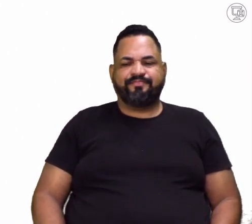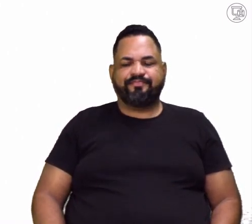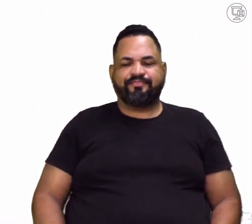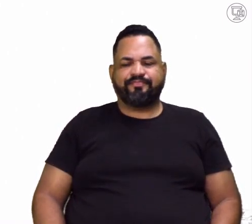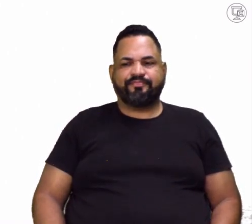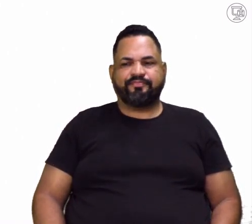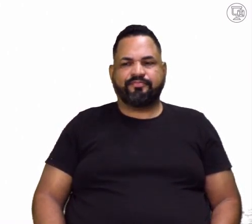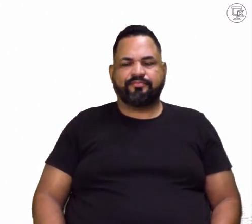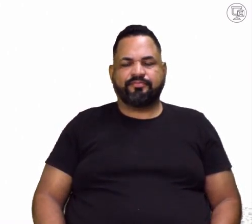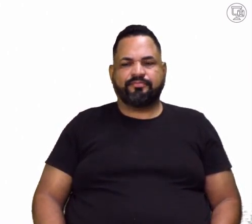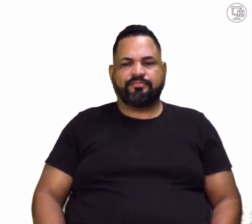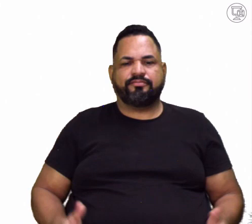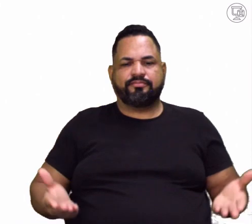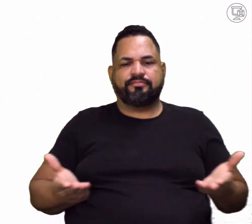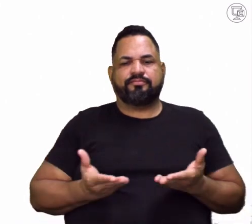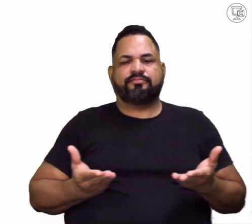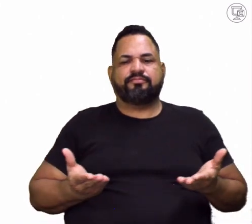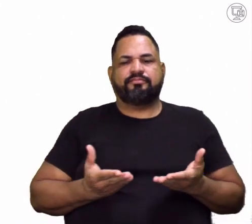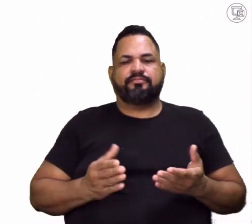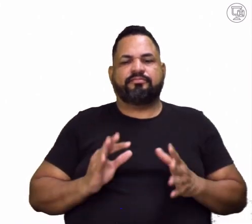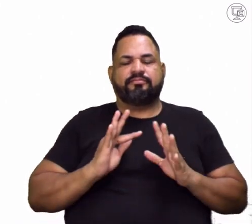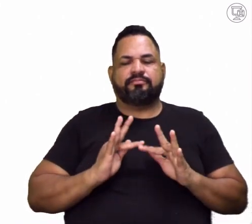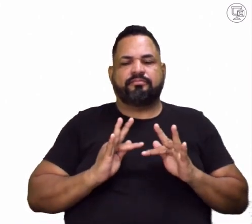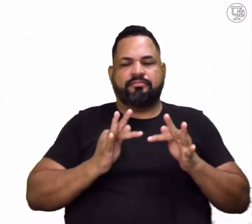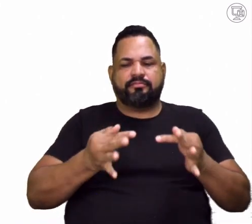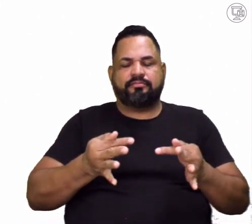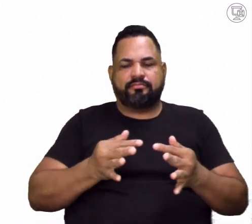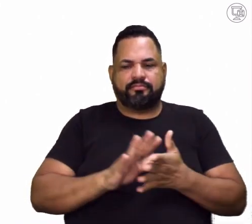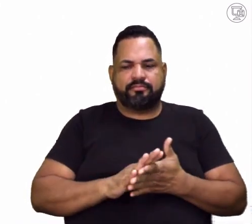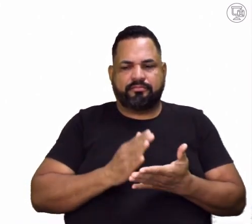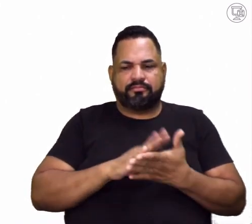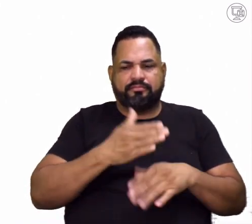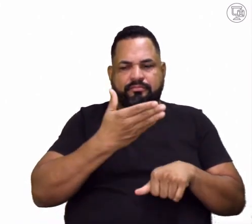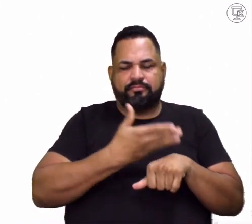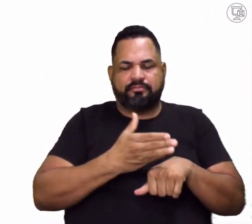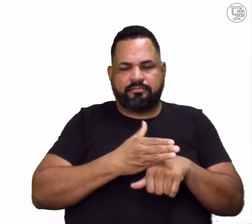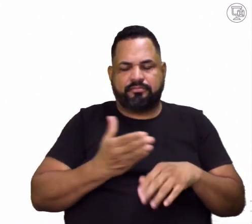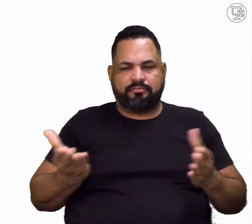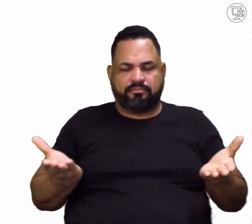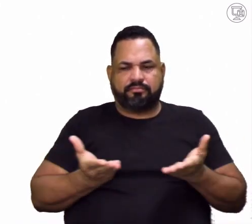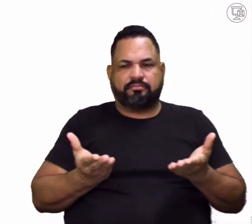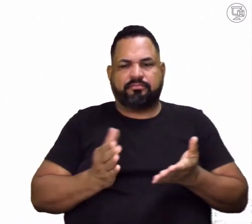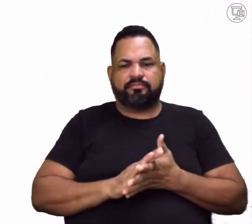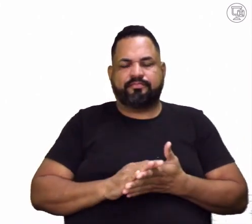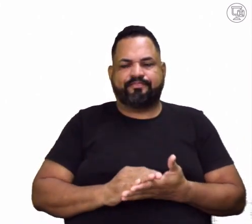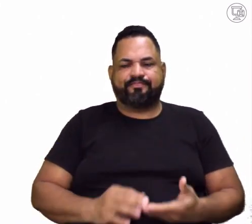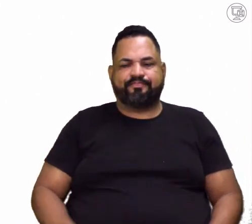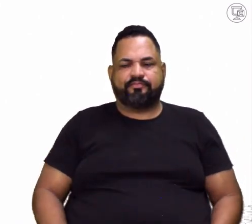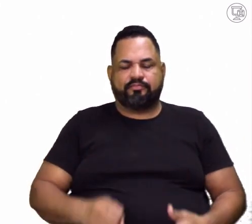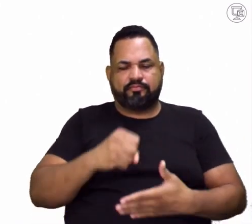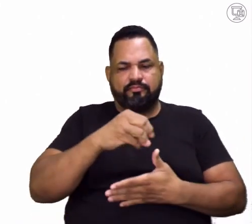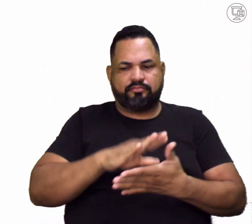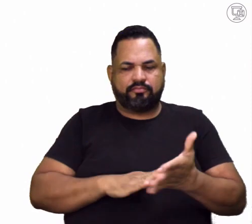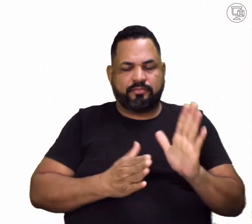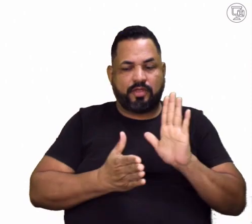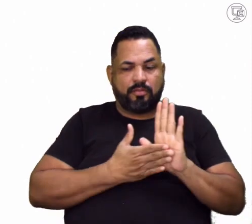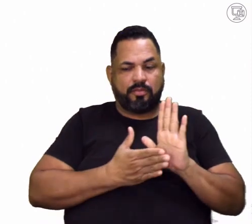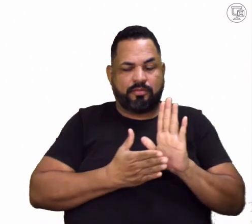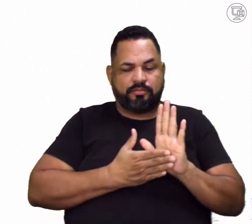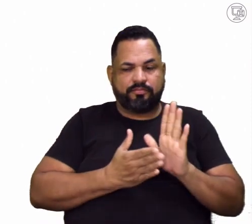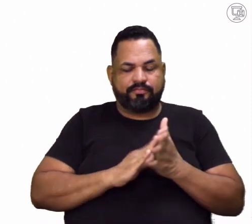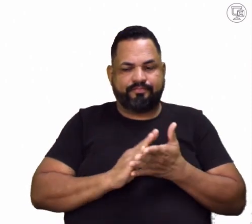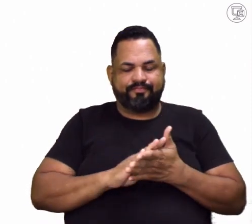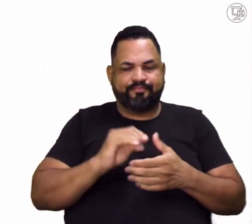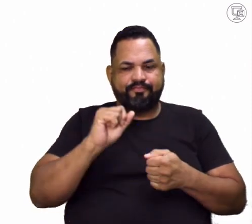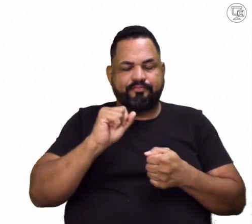tudo bem Agora aprendi fechar os exercícios de hoje nossas tarefas que nós propusemos